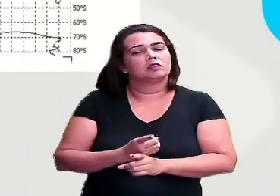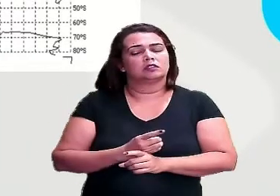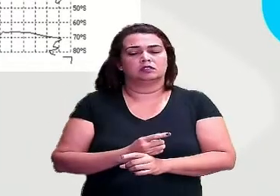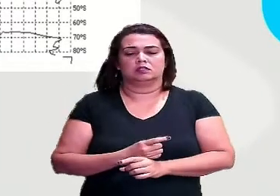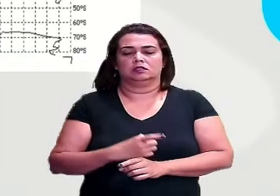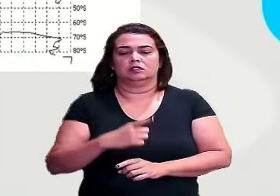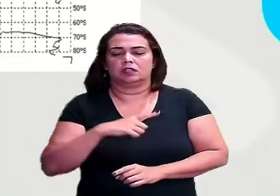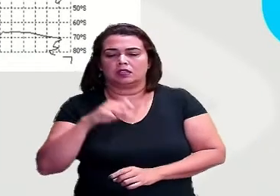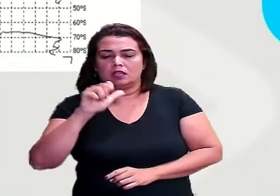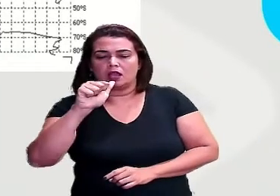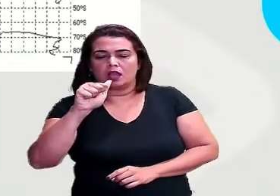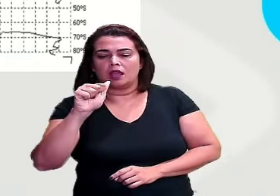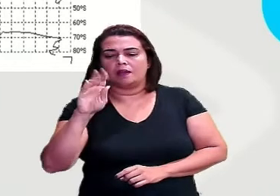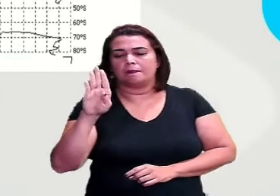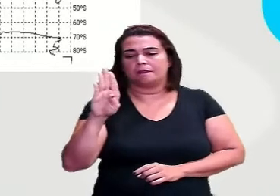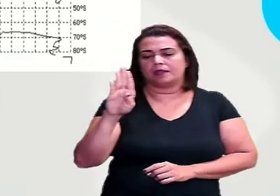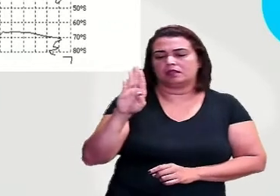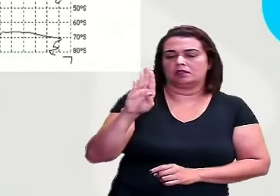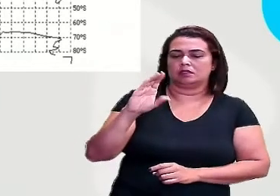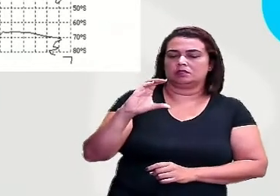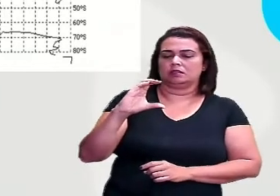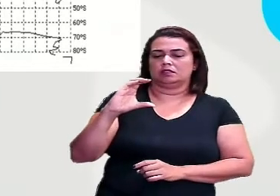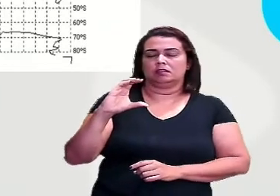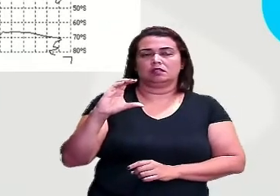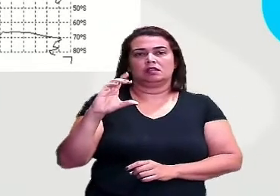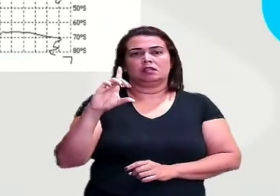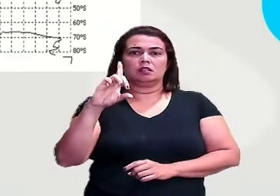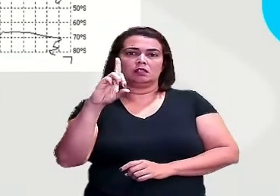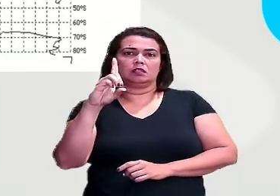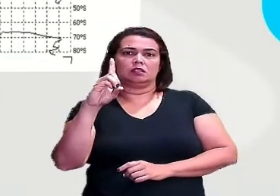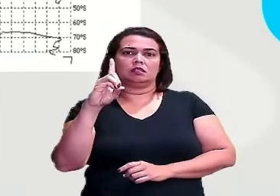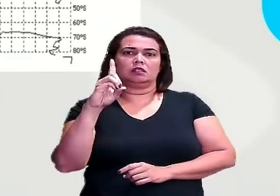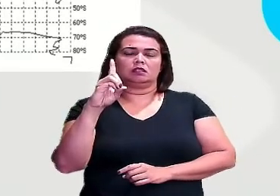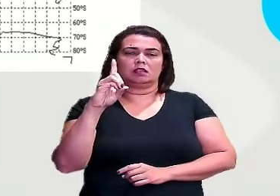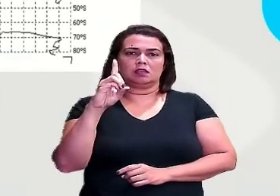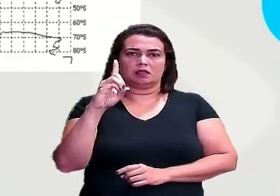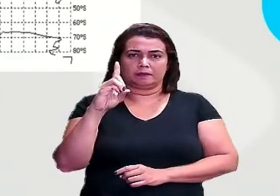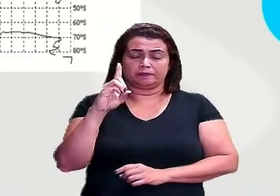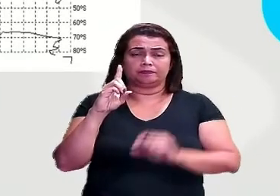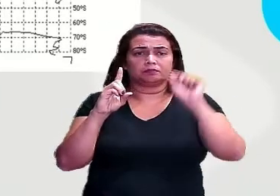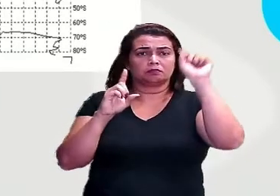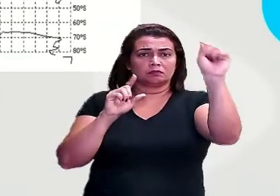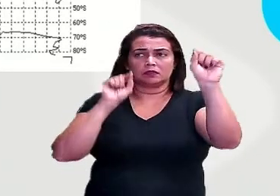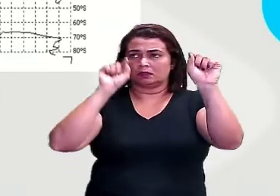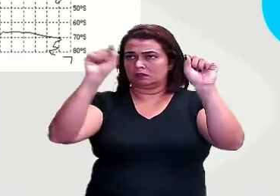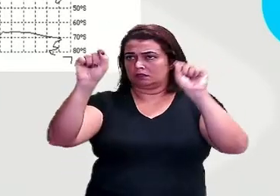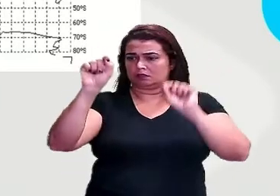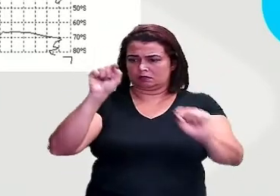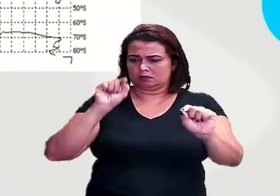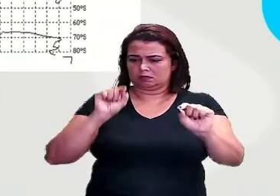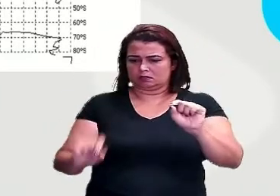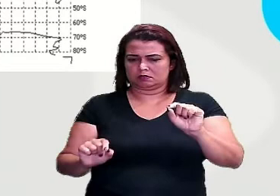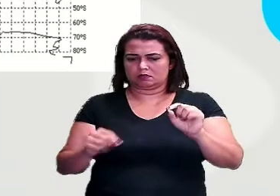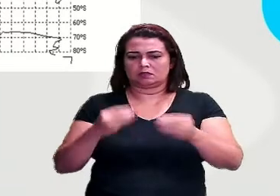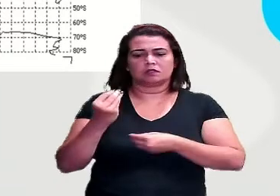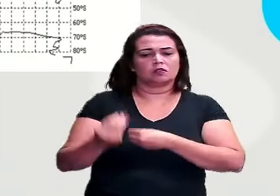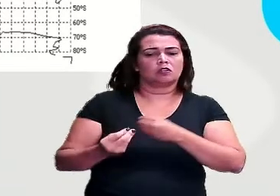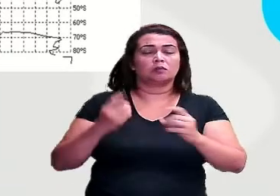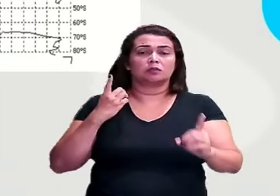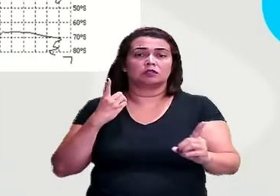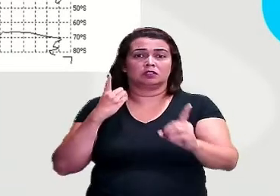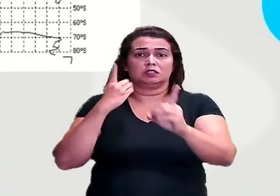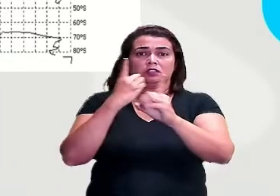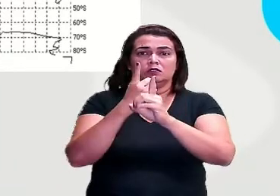nós temos o ponto A, o ponto B, o ponto C, o ponto D. E esses pontos, a coordenada geográfica vai se dar pelo encontro